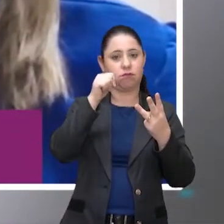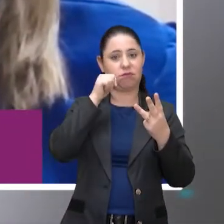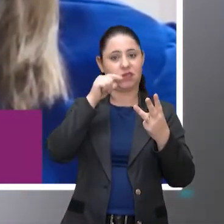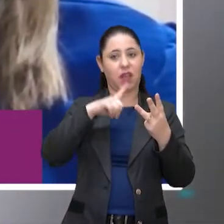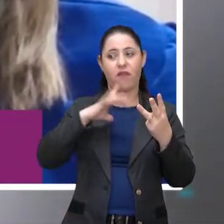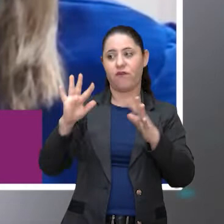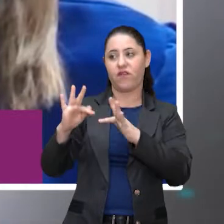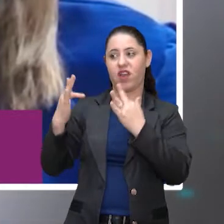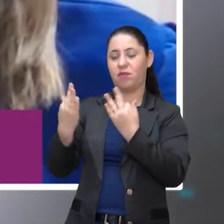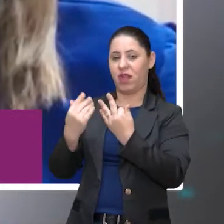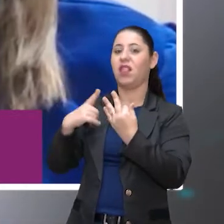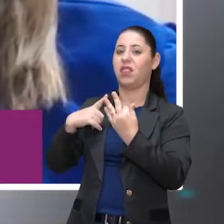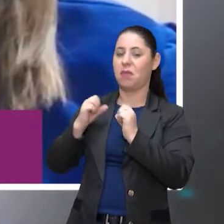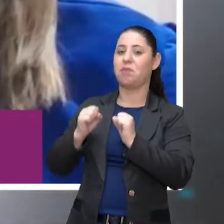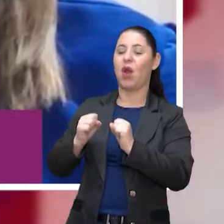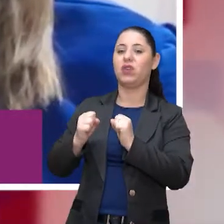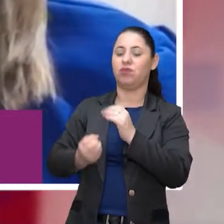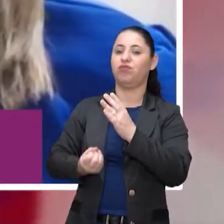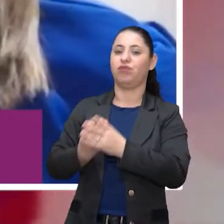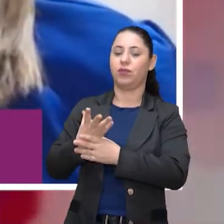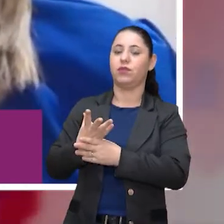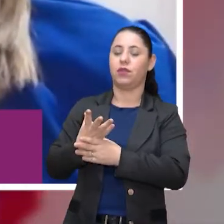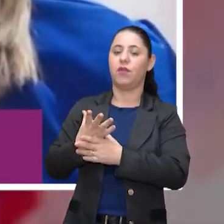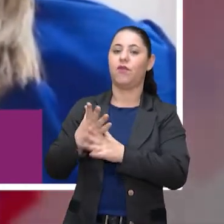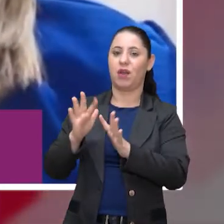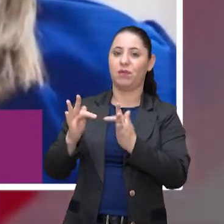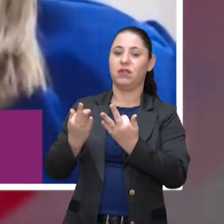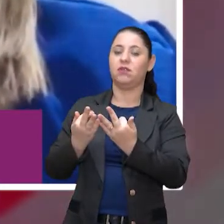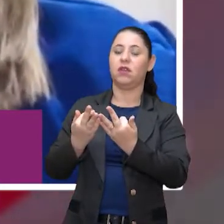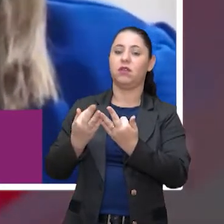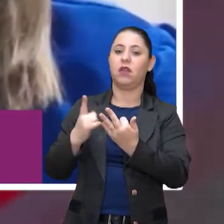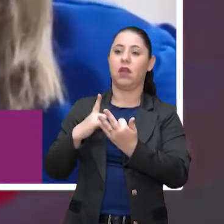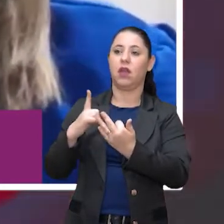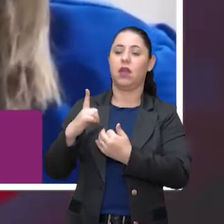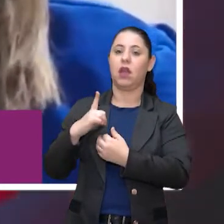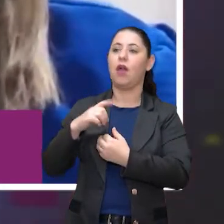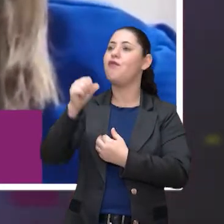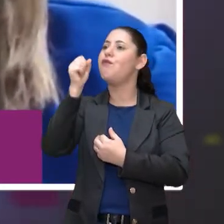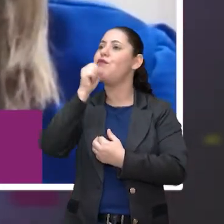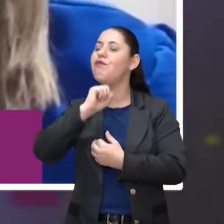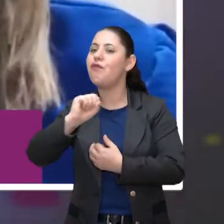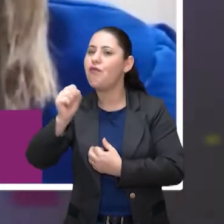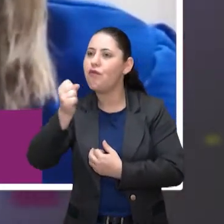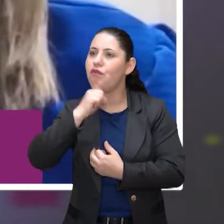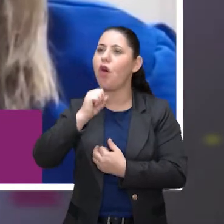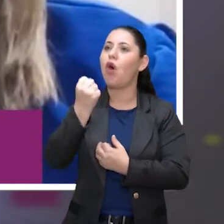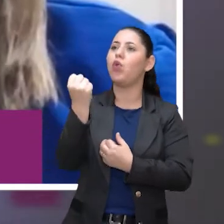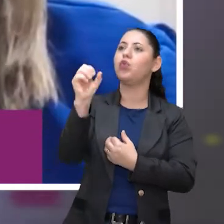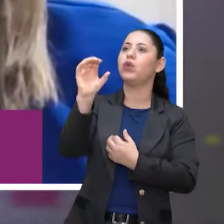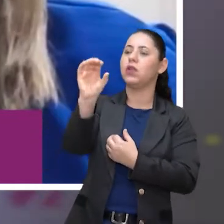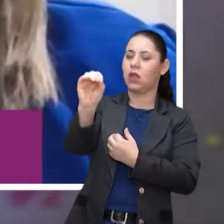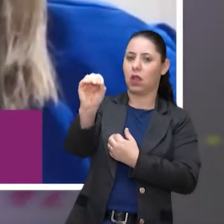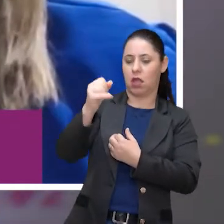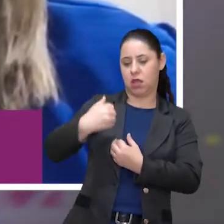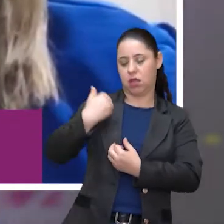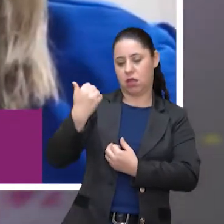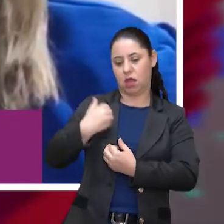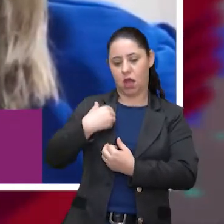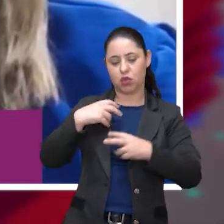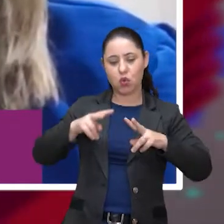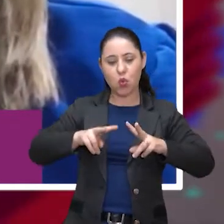câncer, que são aquelas mulheres que têm uma avó com 80 anos com câncer de mama, a